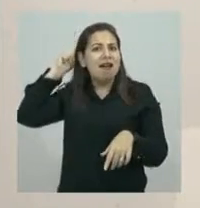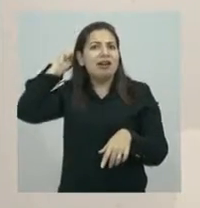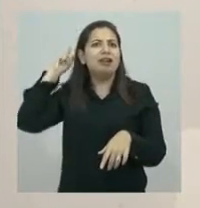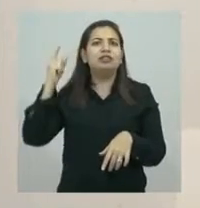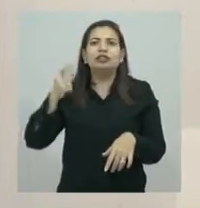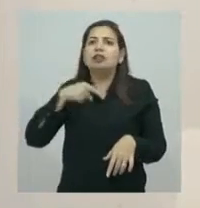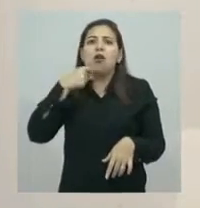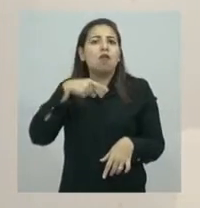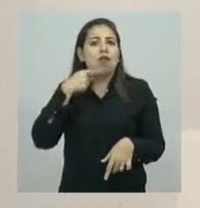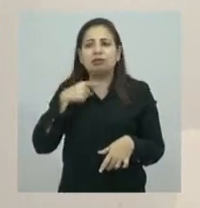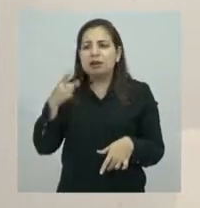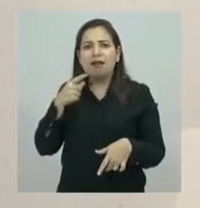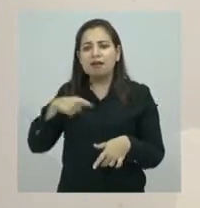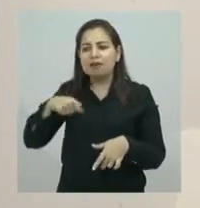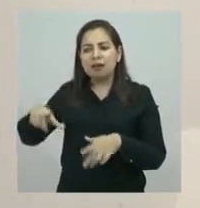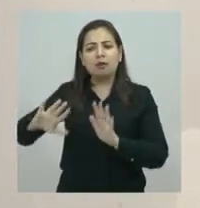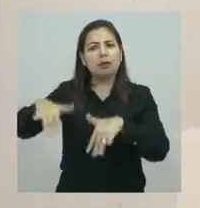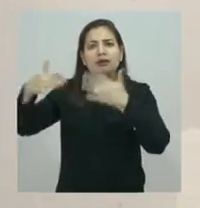de